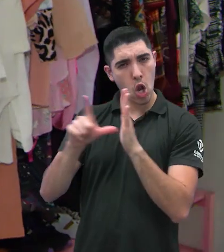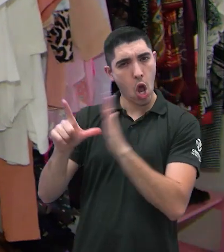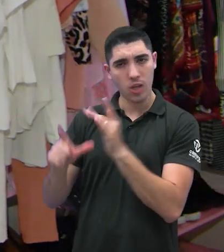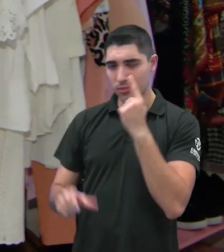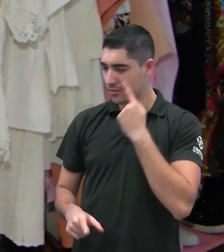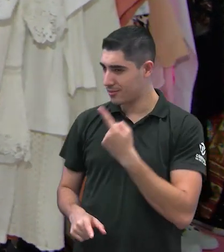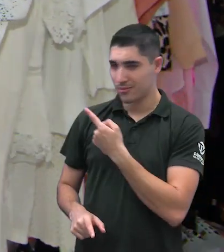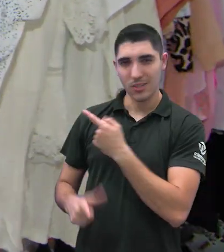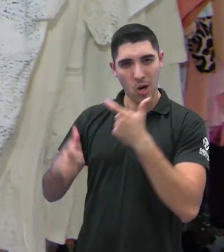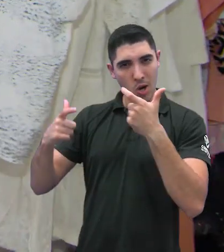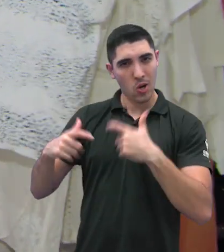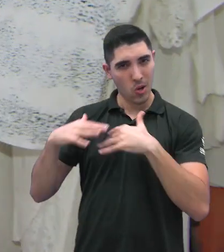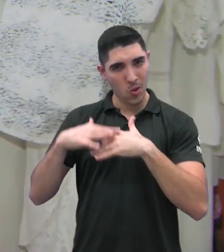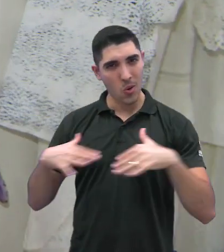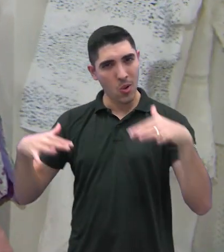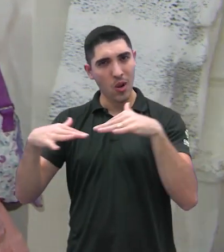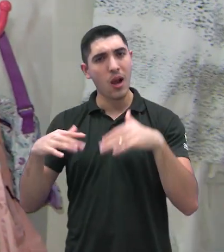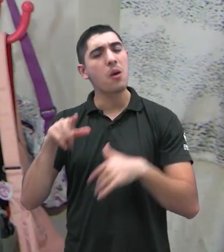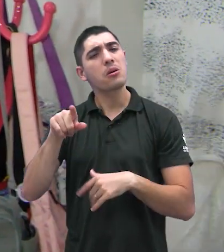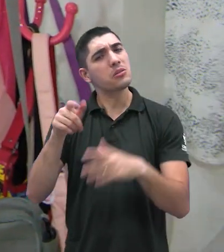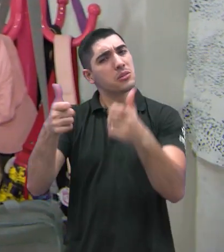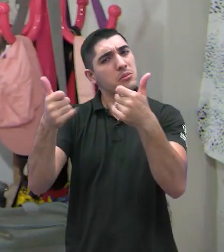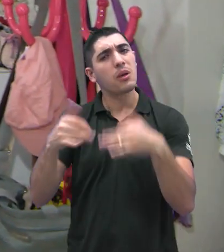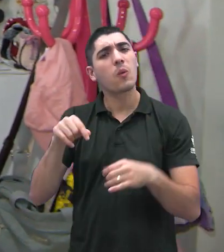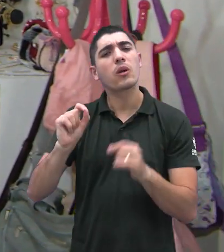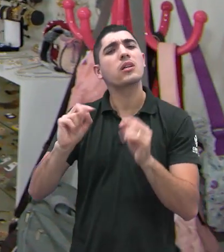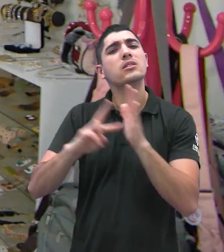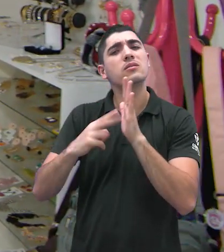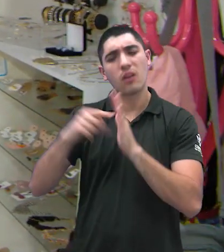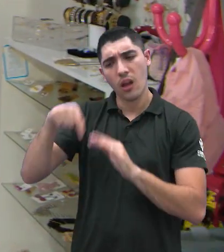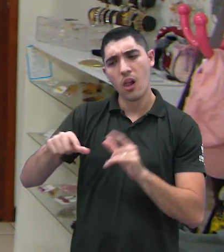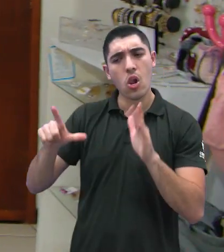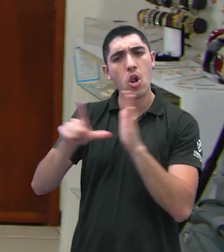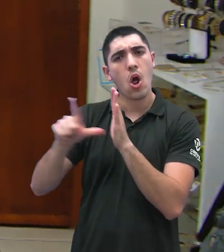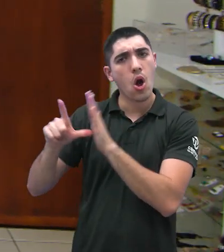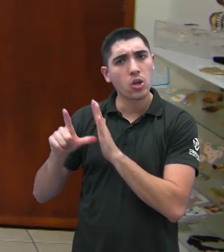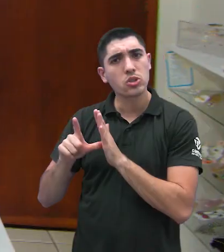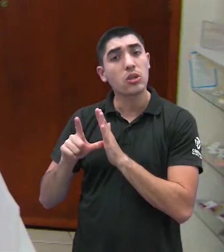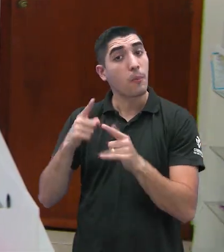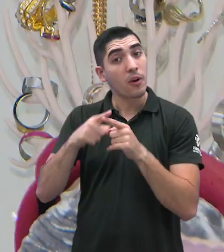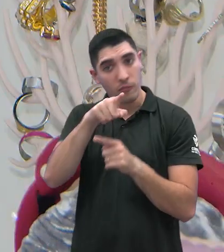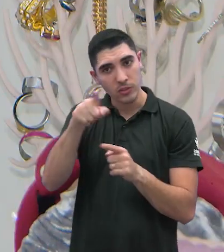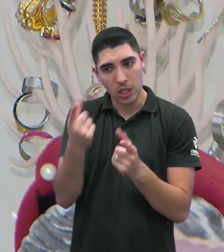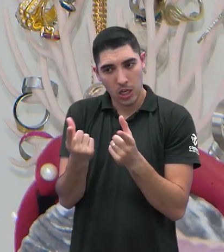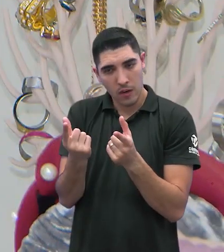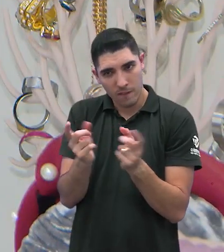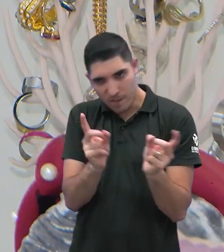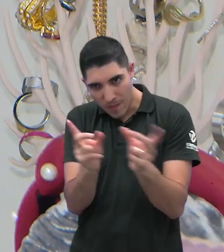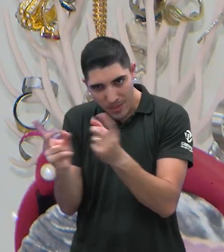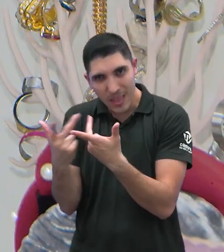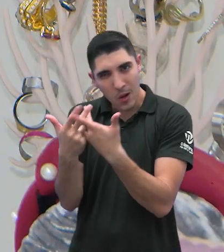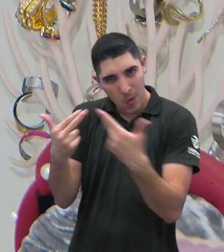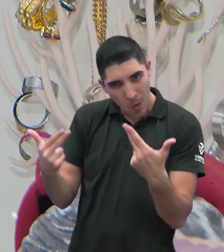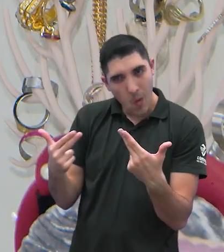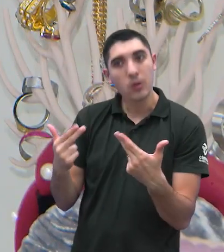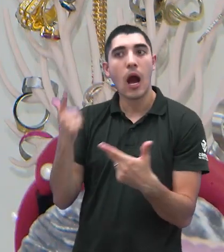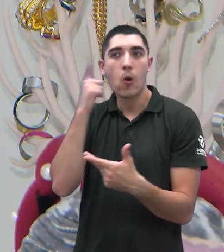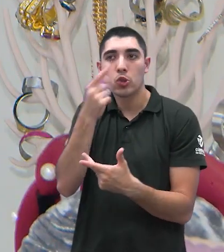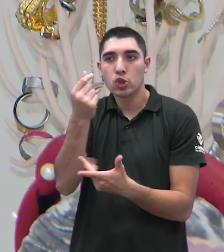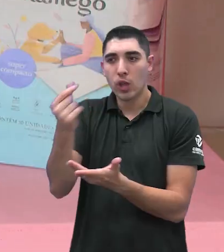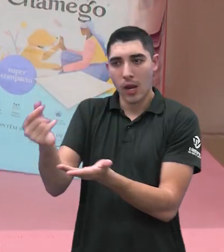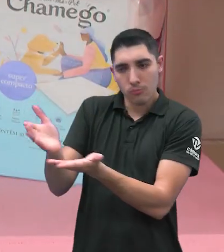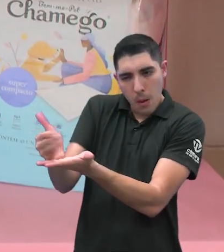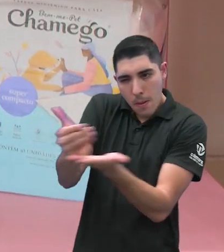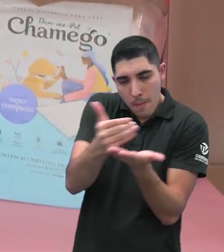este espaço onde nós estamos. Queria que você falasse um pouquinho desse trabalho, porque através das vendas do Bazar você consegue inclusive